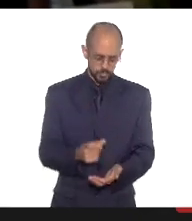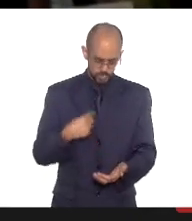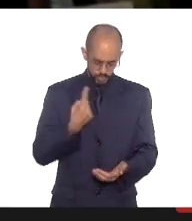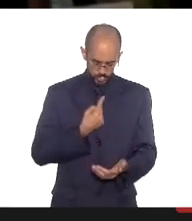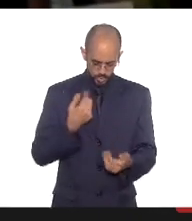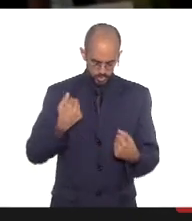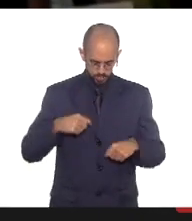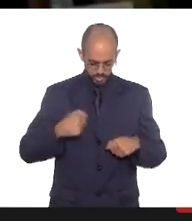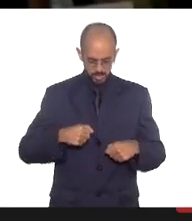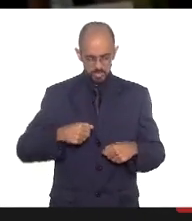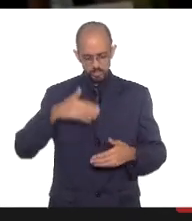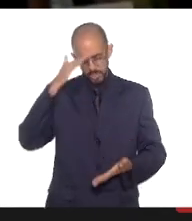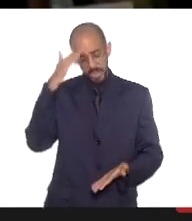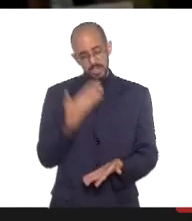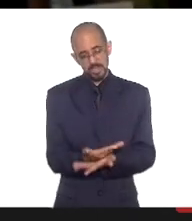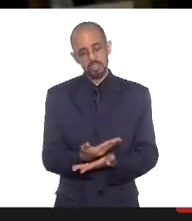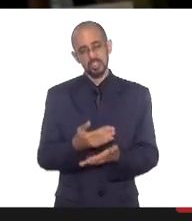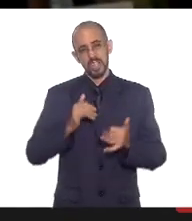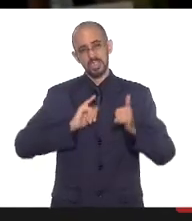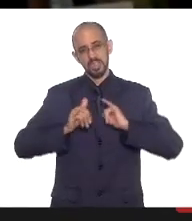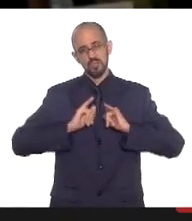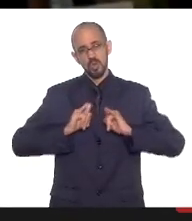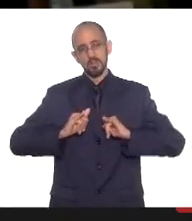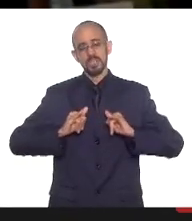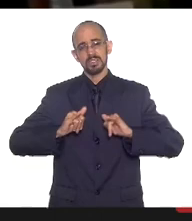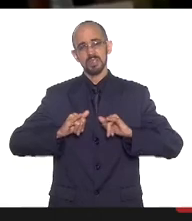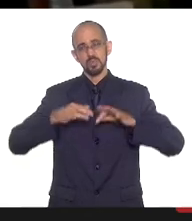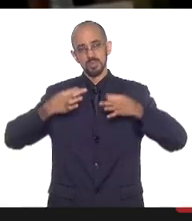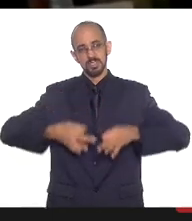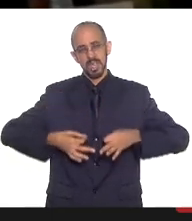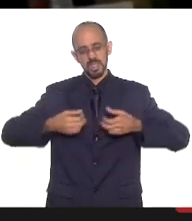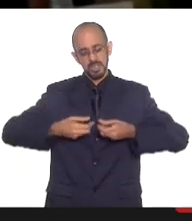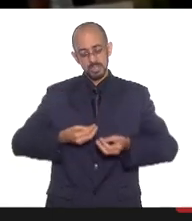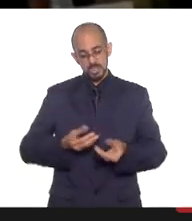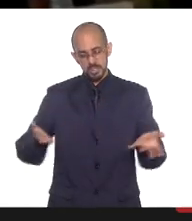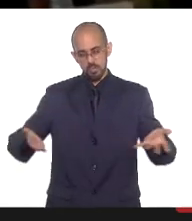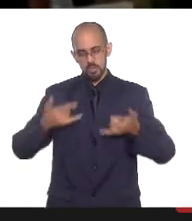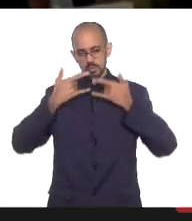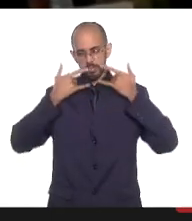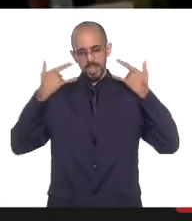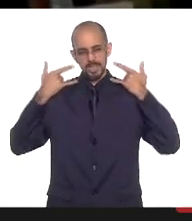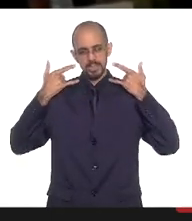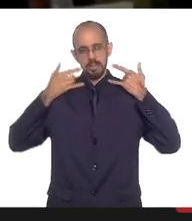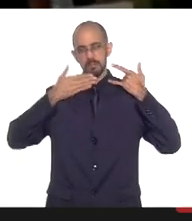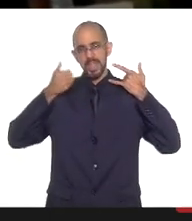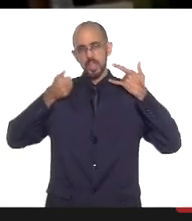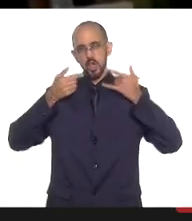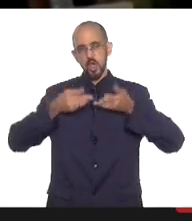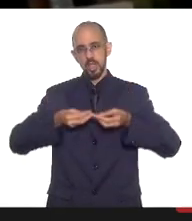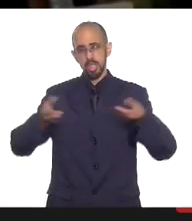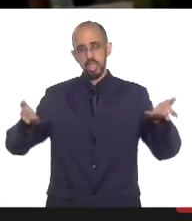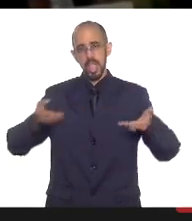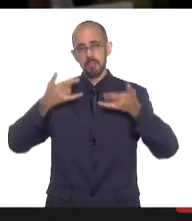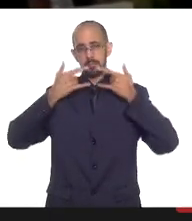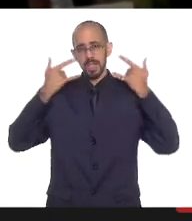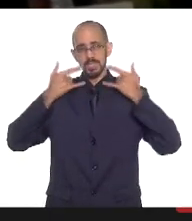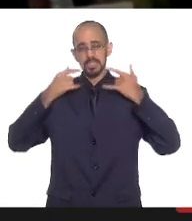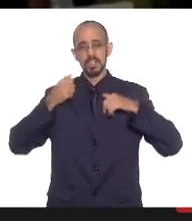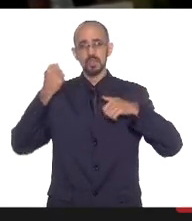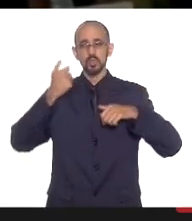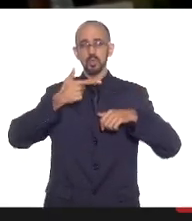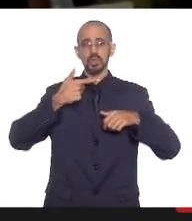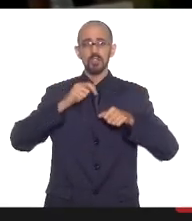acreditar que a gente precisa dar informação correta a gente que se distribuem máscara é muito legal você descobrir mais cara do que você fazer teste